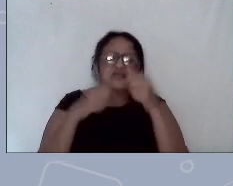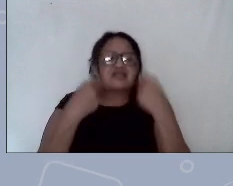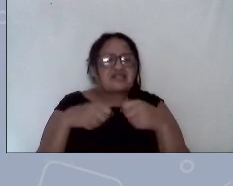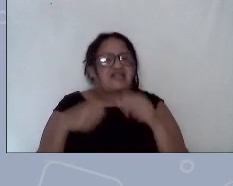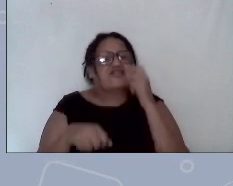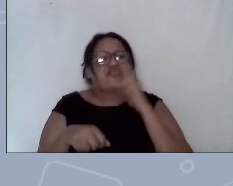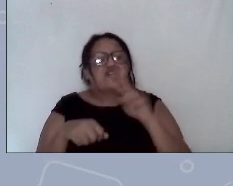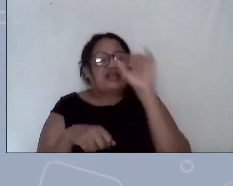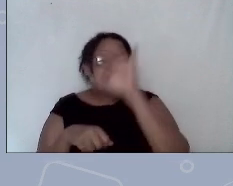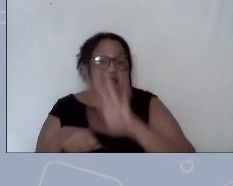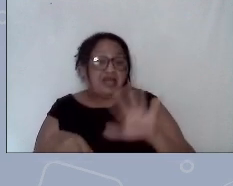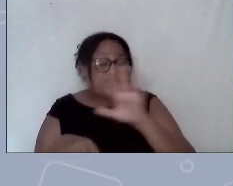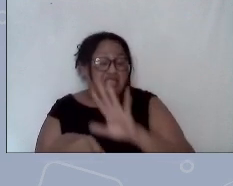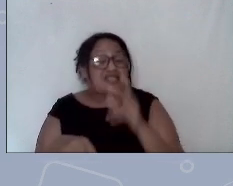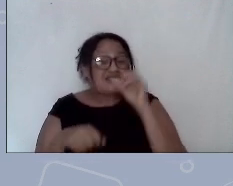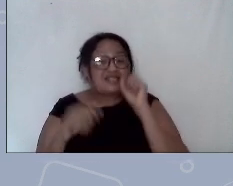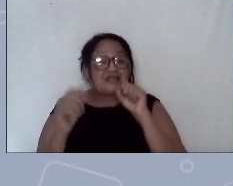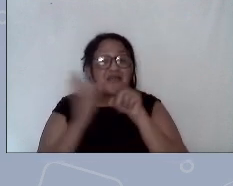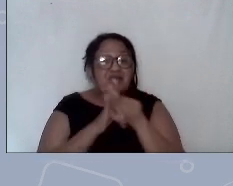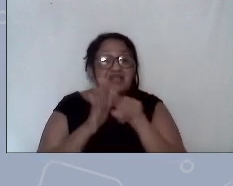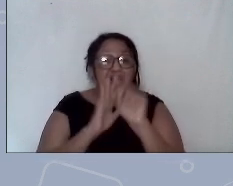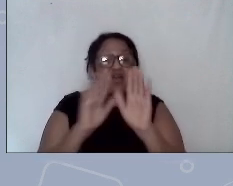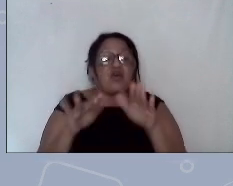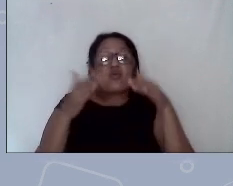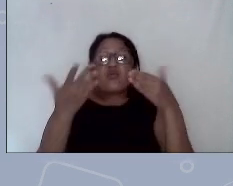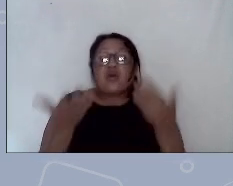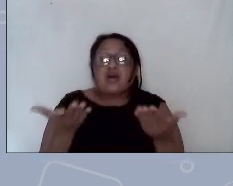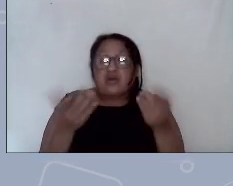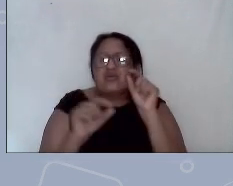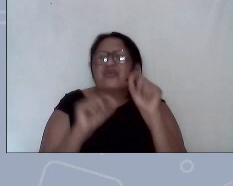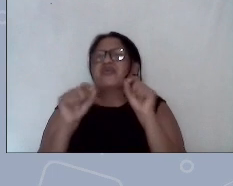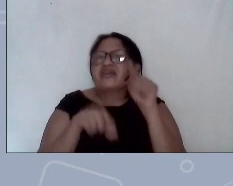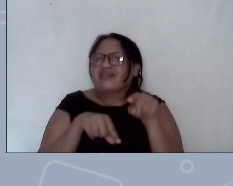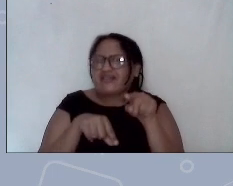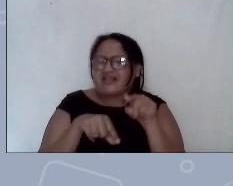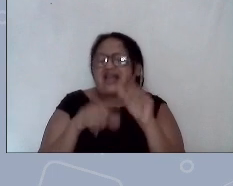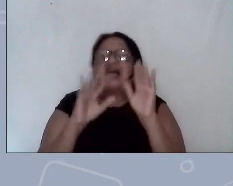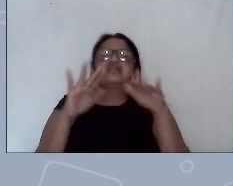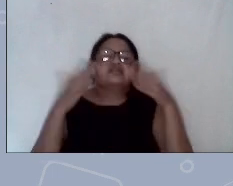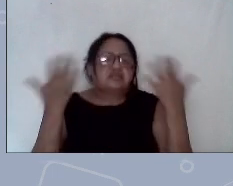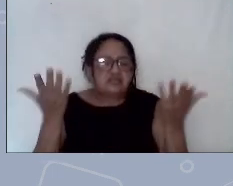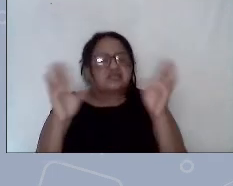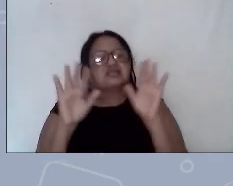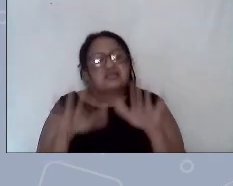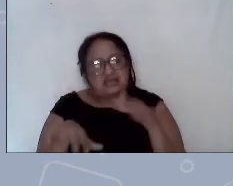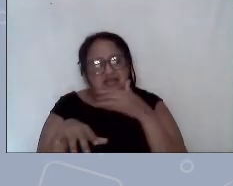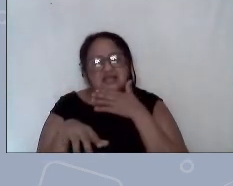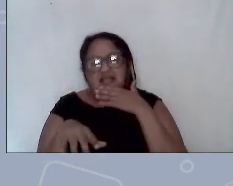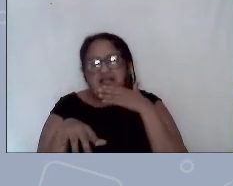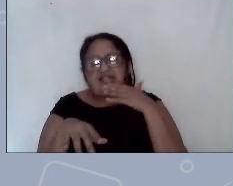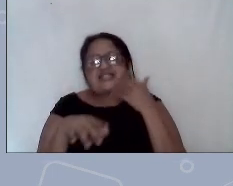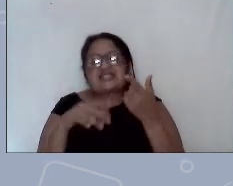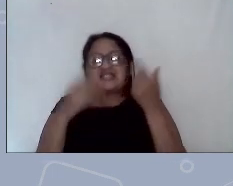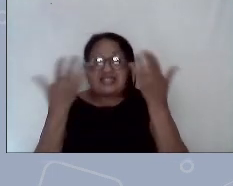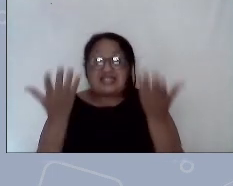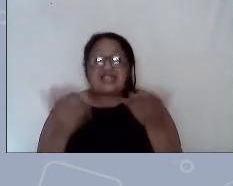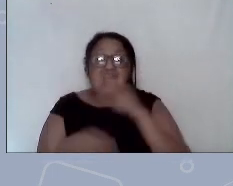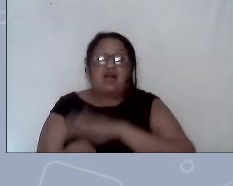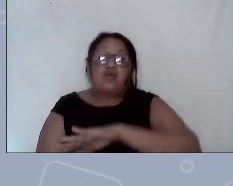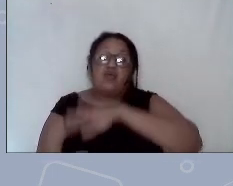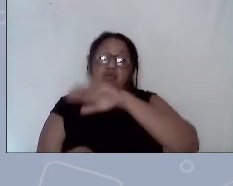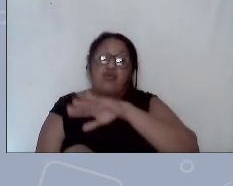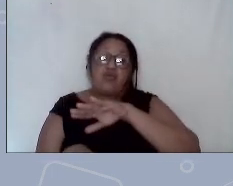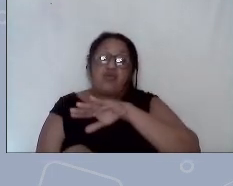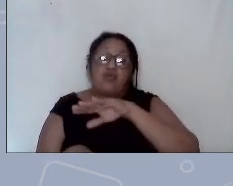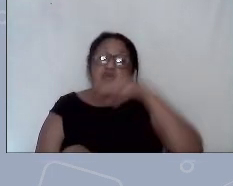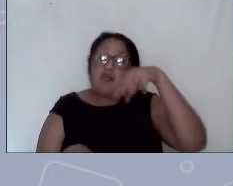possível que ele estivesse perguntando se ele perguntasse qual é aquilo aí sim seria um morro testemunho lembre